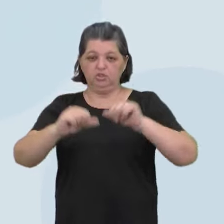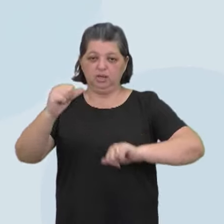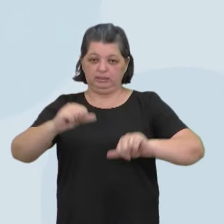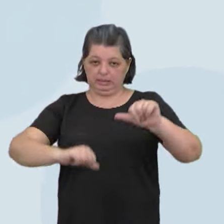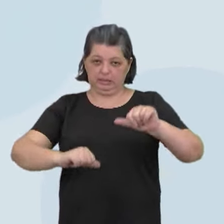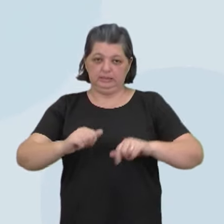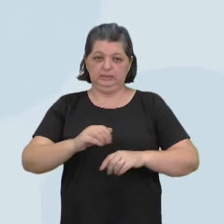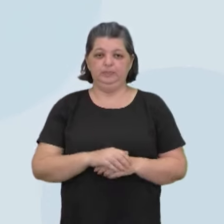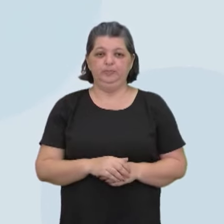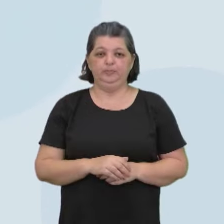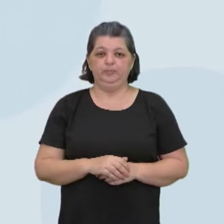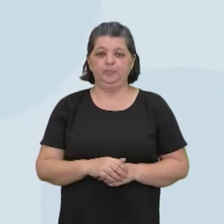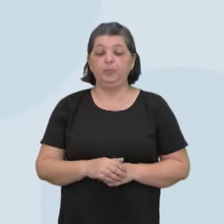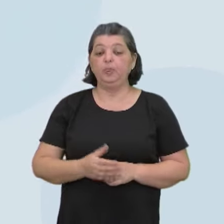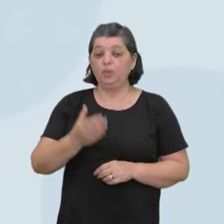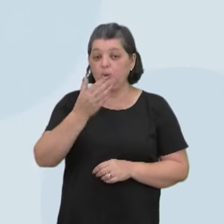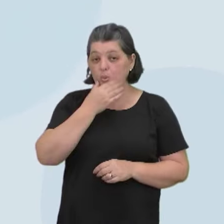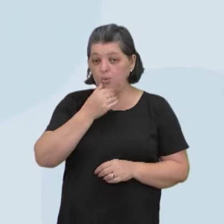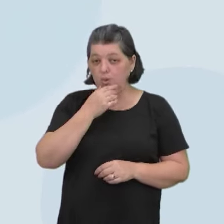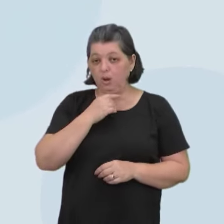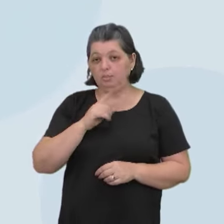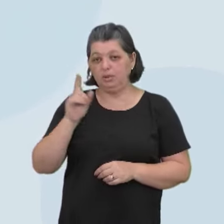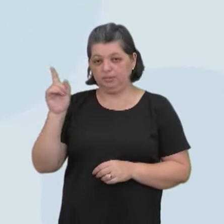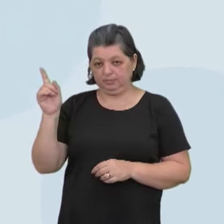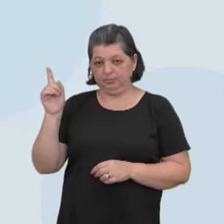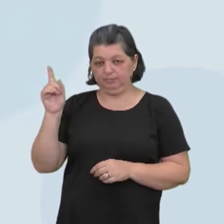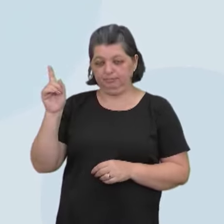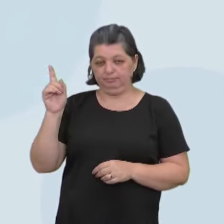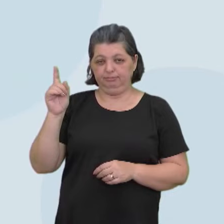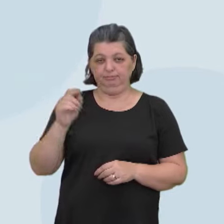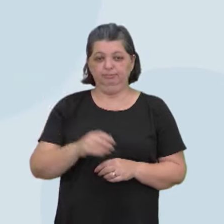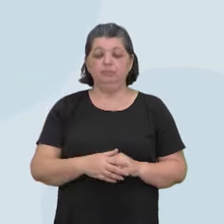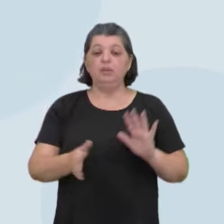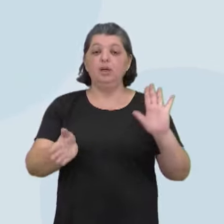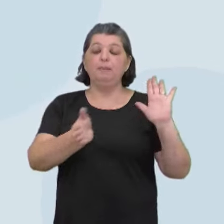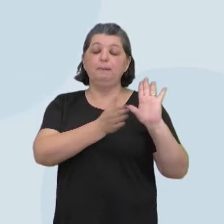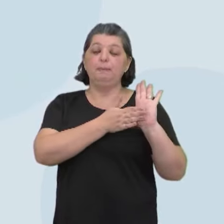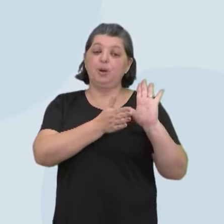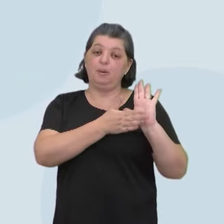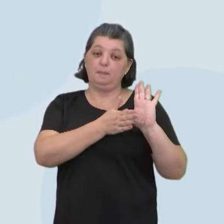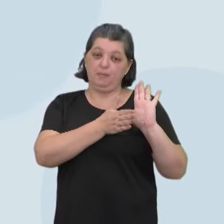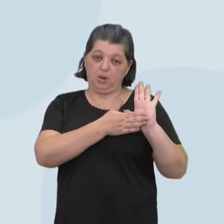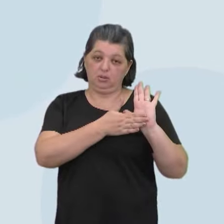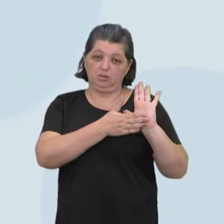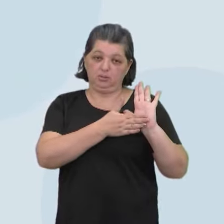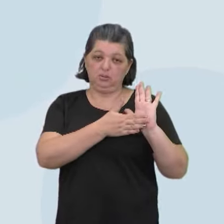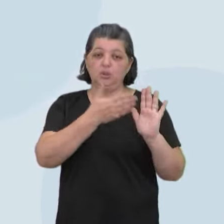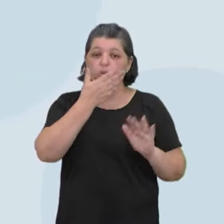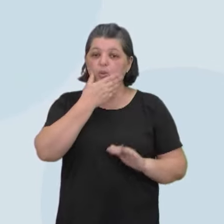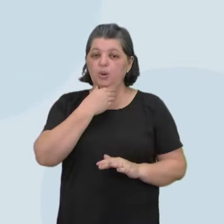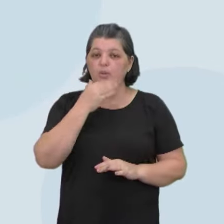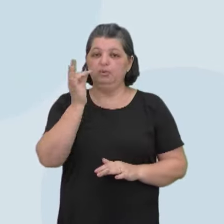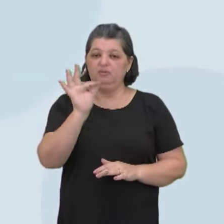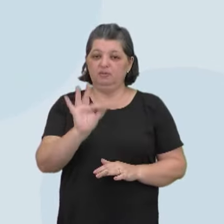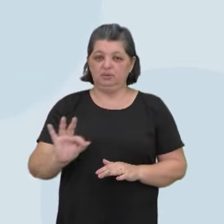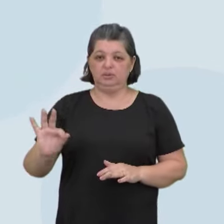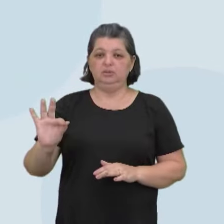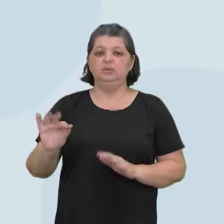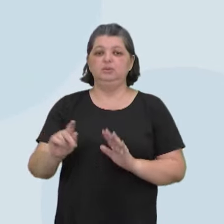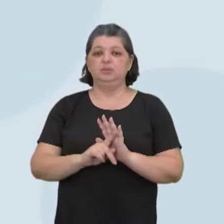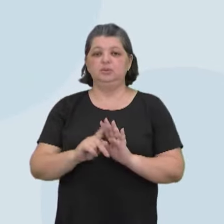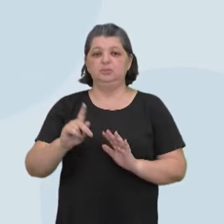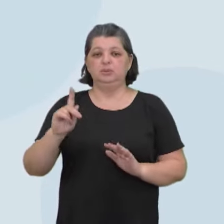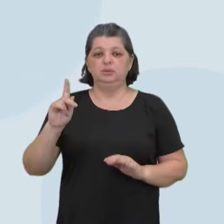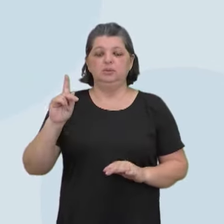é a interpretação, a chave de interpretação proposta por esse autor francês, o Michel